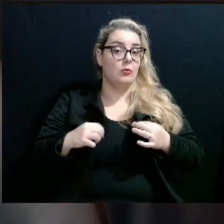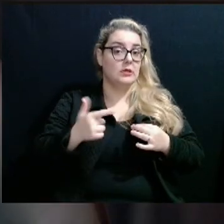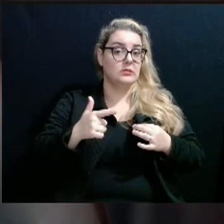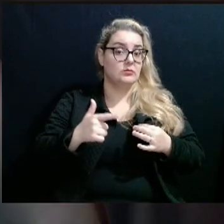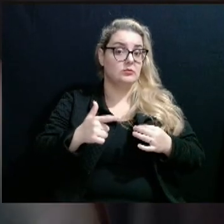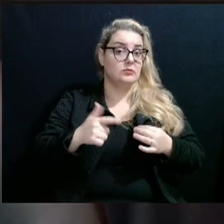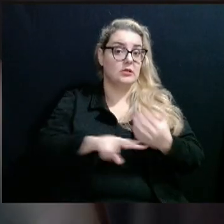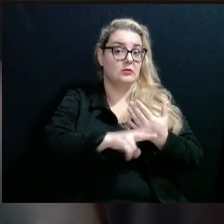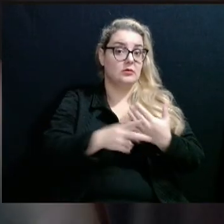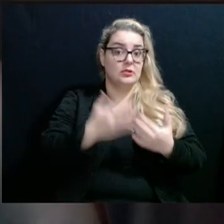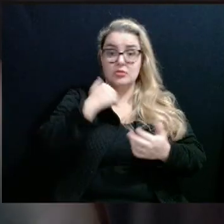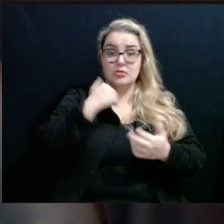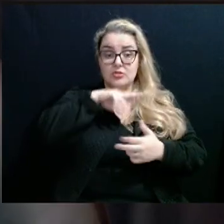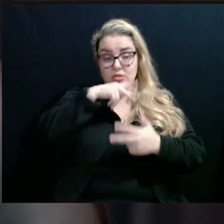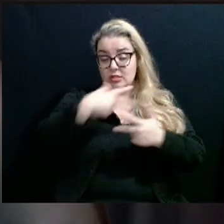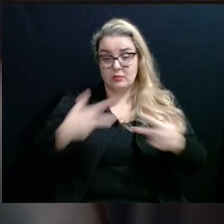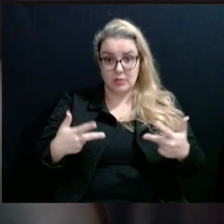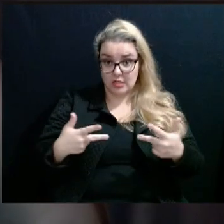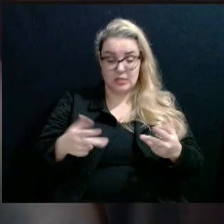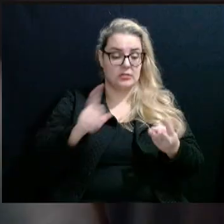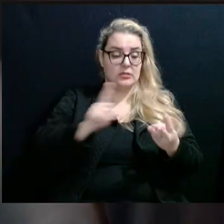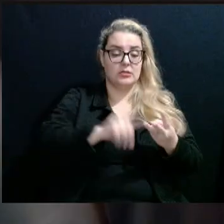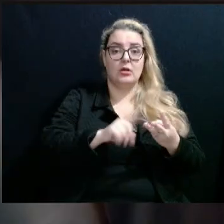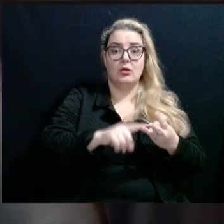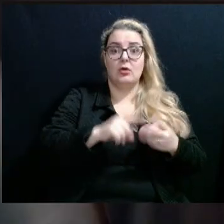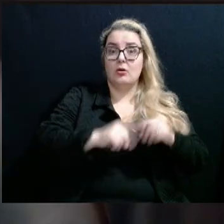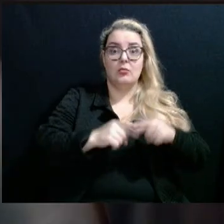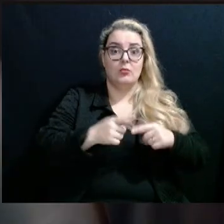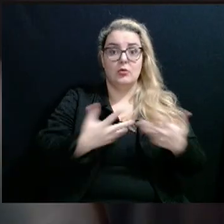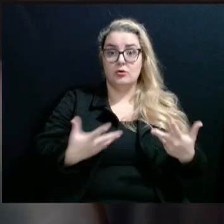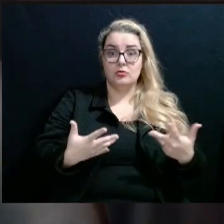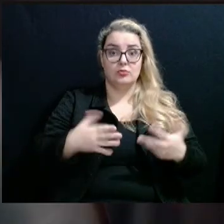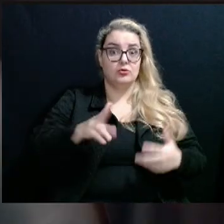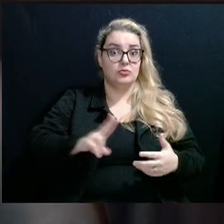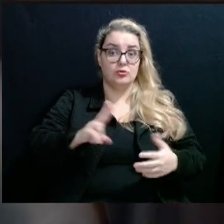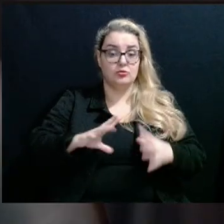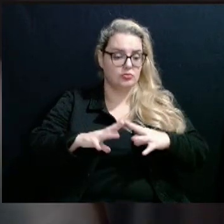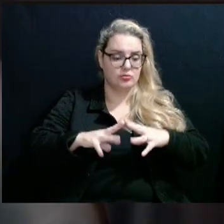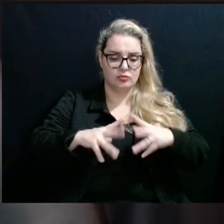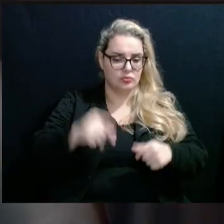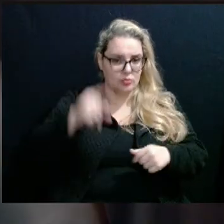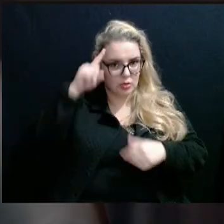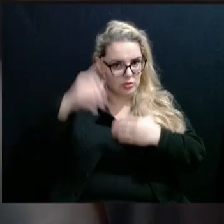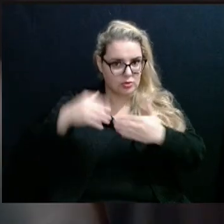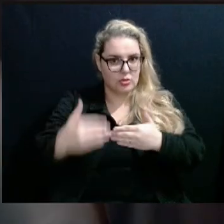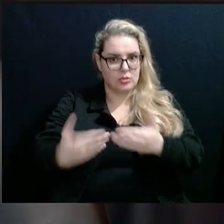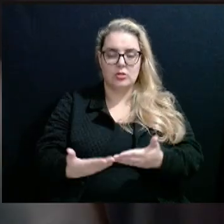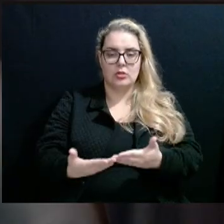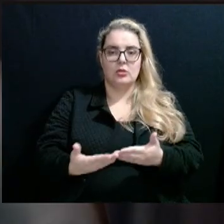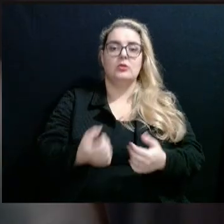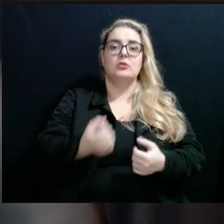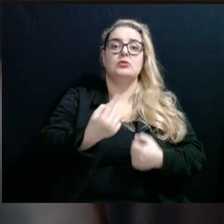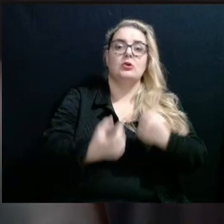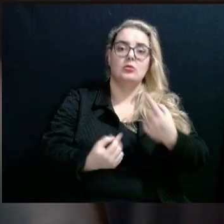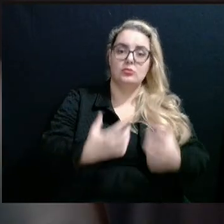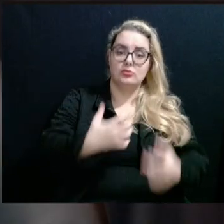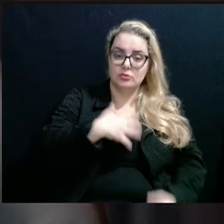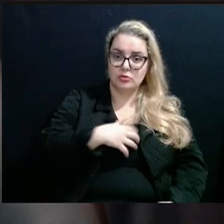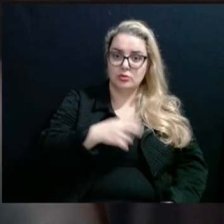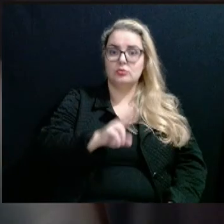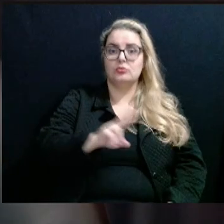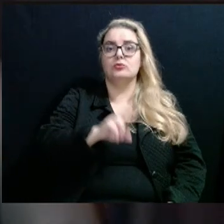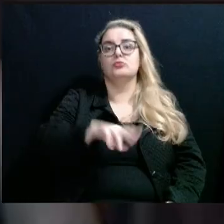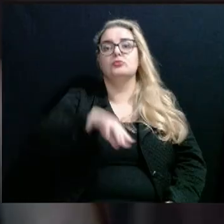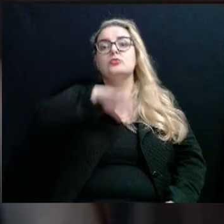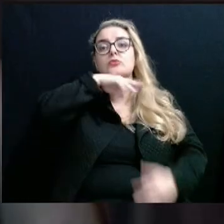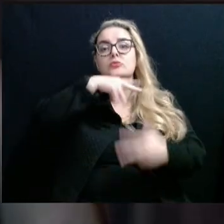produtos de ordem geral, tudo aquilo que utiliza de alguma forma os animais como